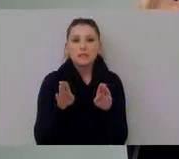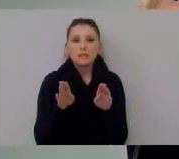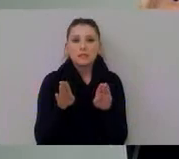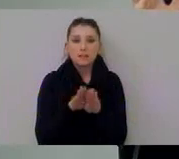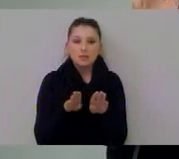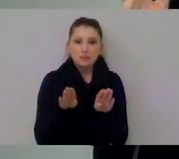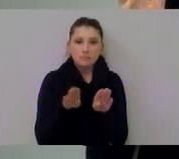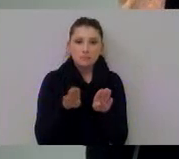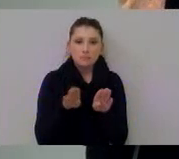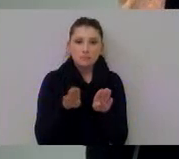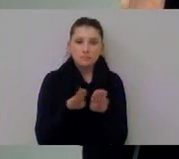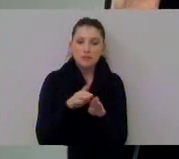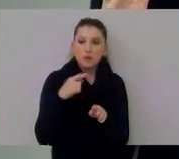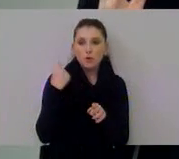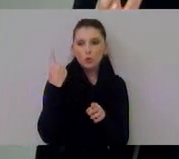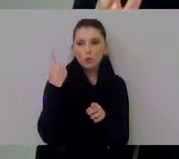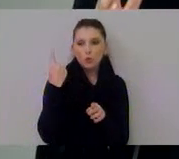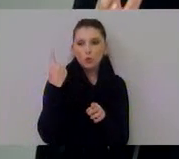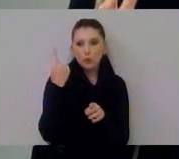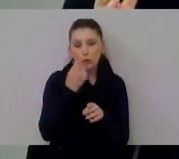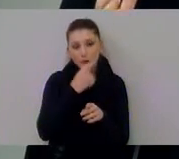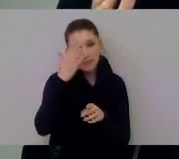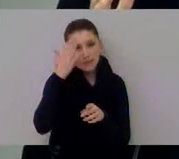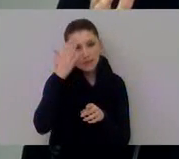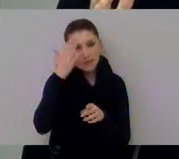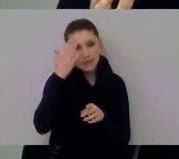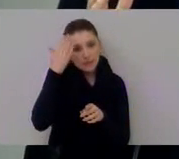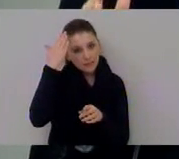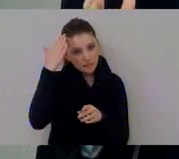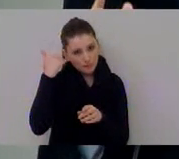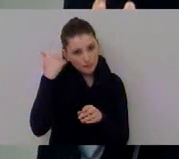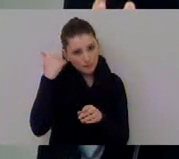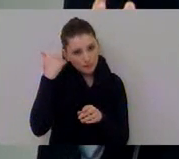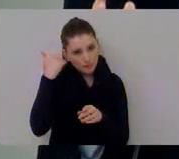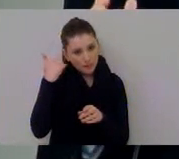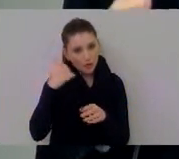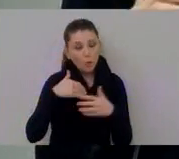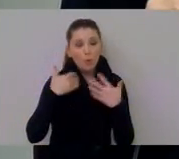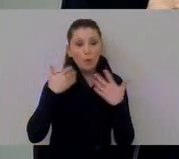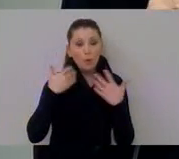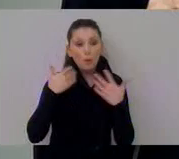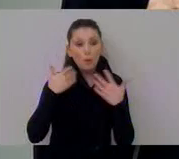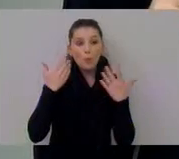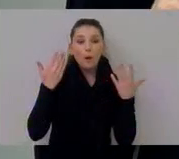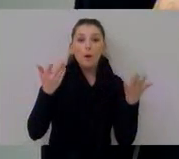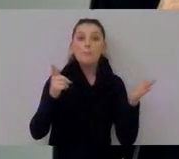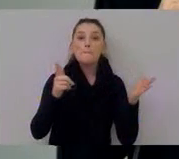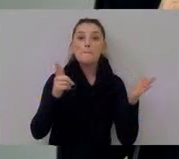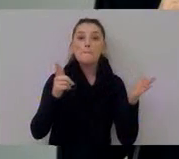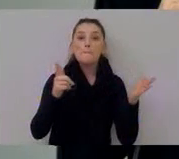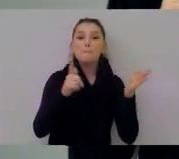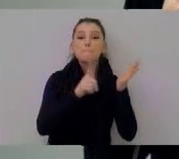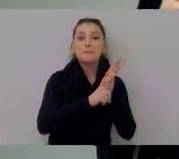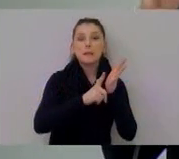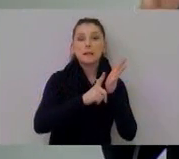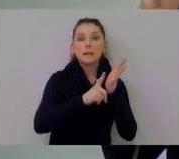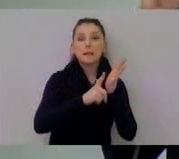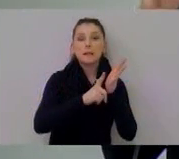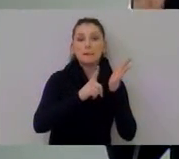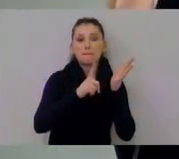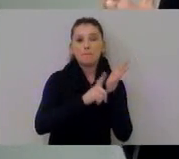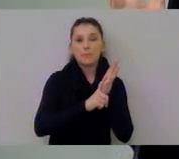saber exatamente qual é o papel do vereador. O vereador,